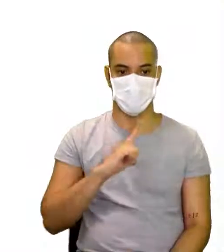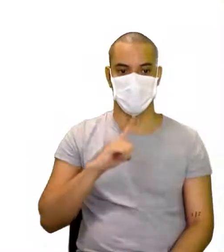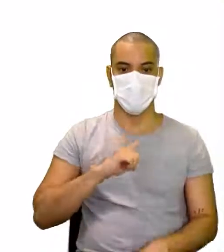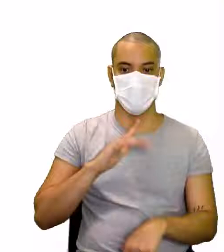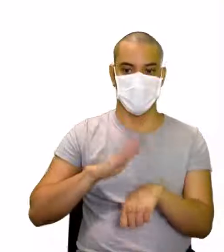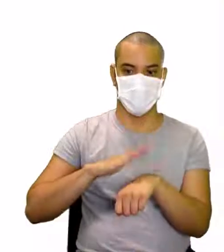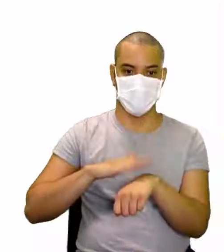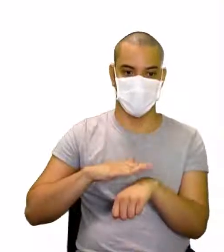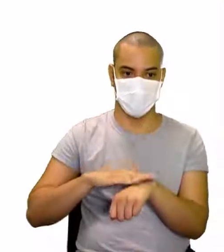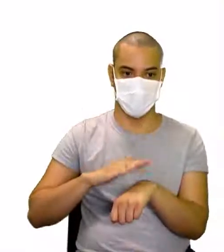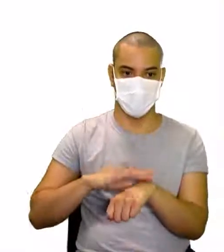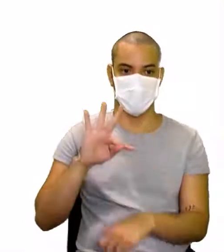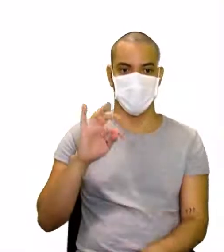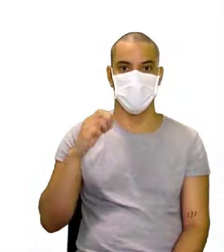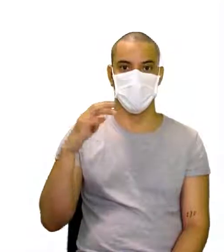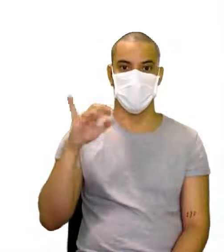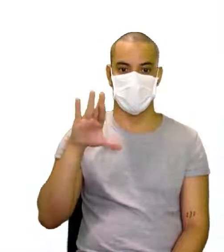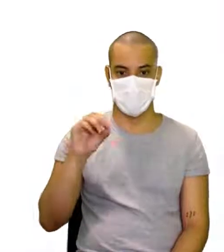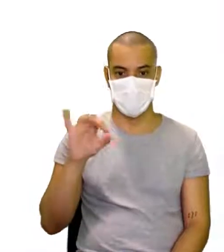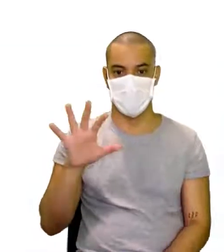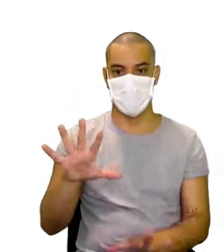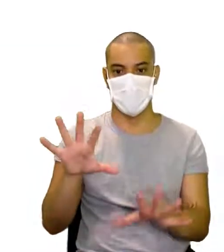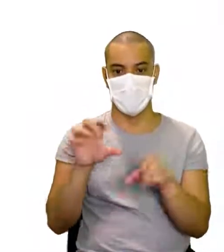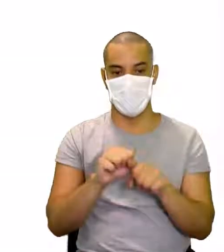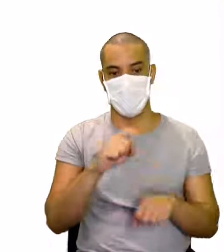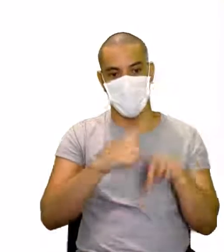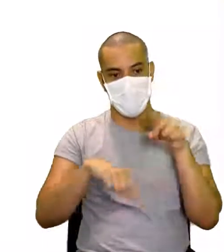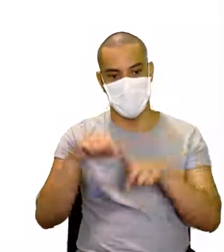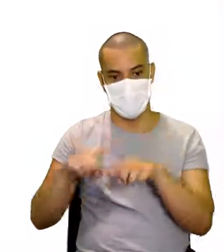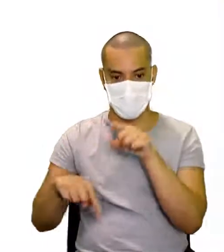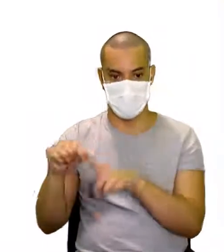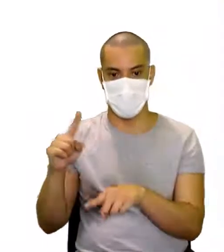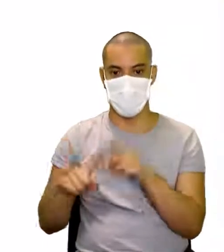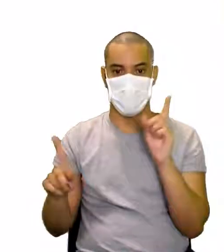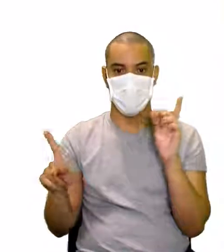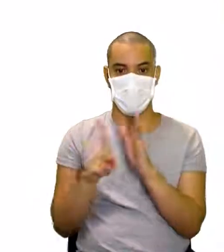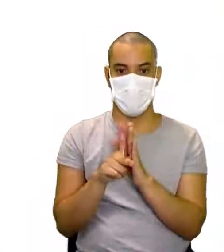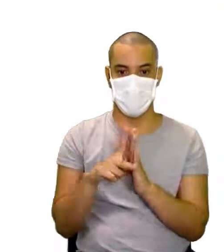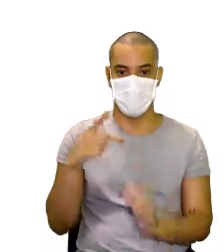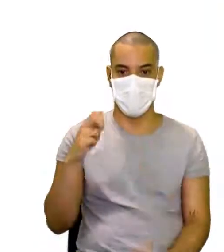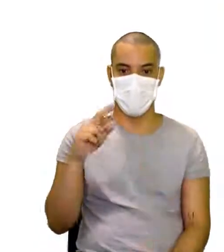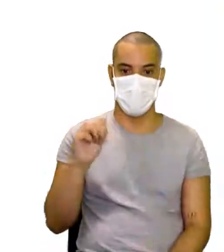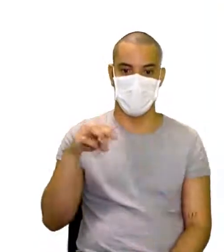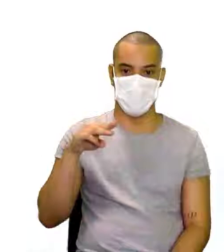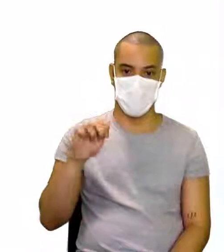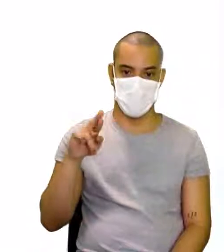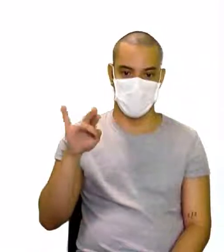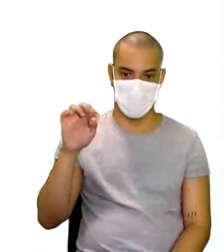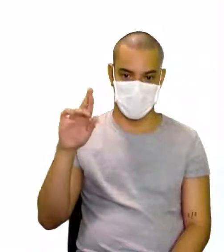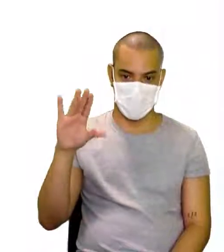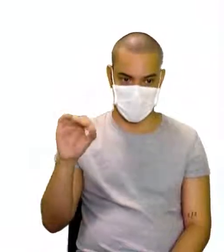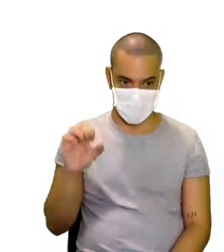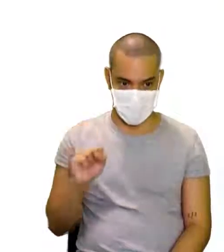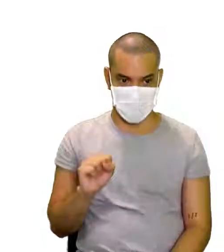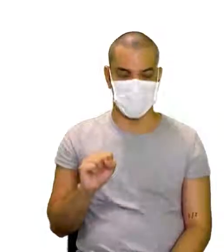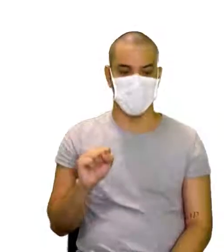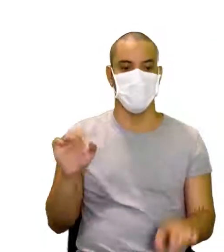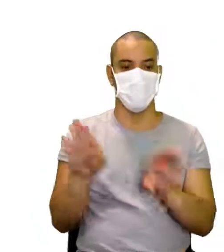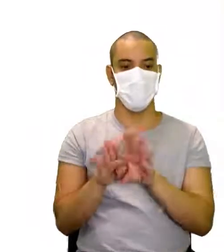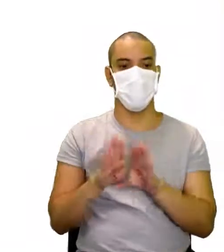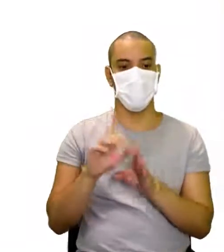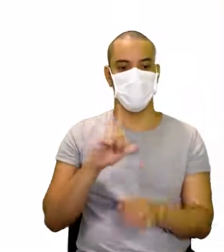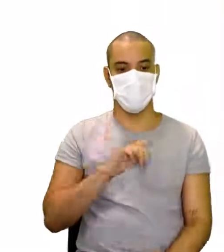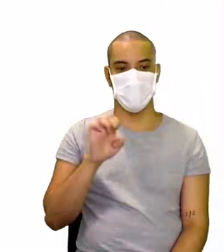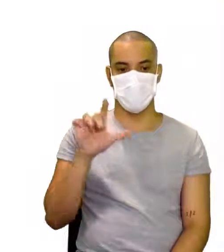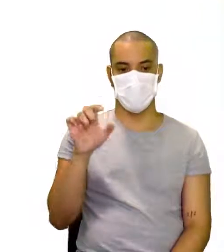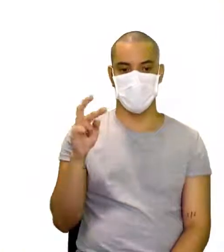temporário, o magnetismo adquirido através de materiais paramagnéticos, é provisório. E aqui, olha só, o eletroímã